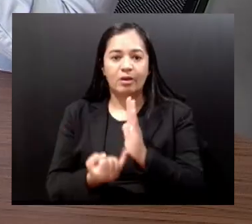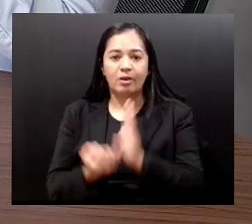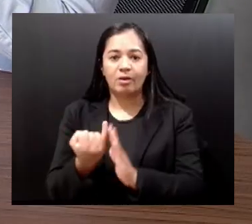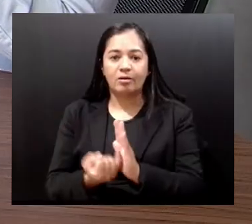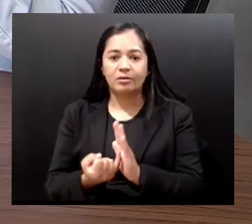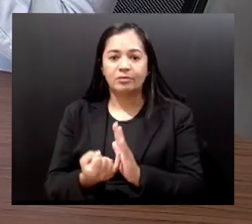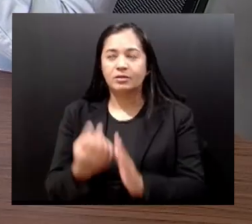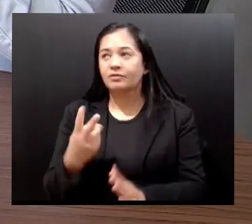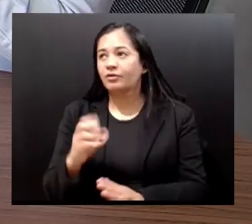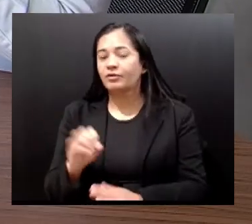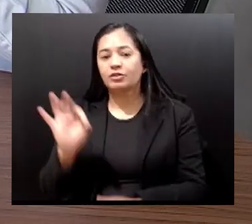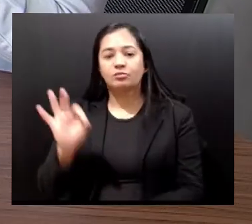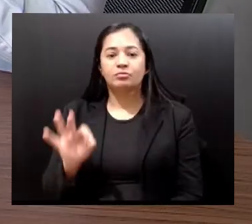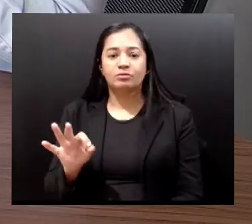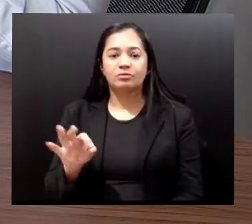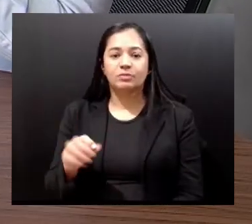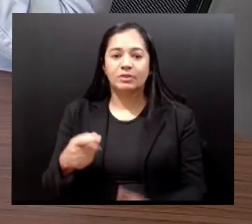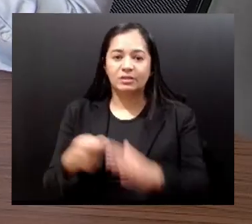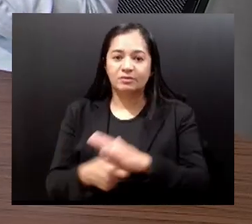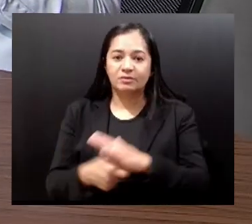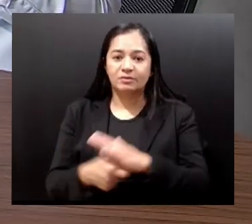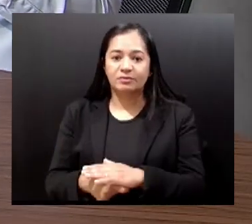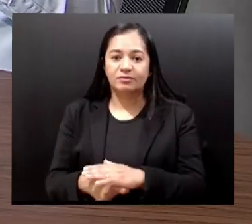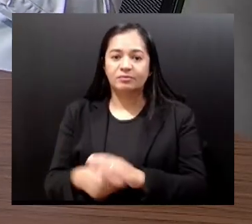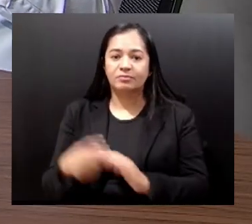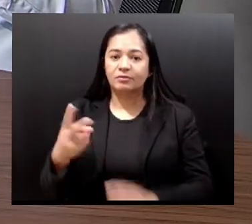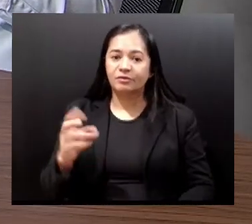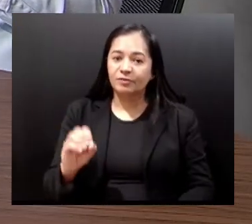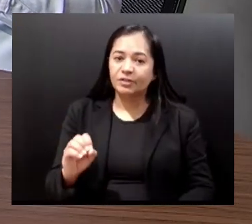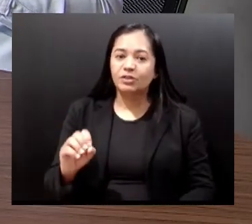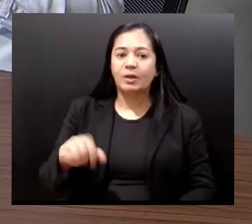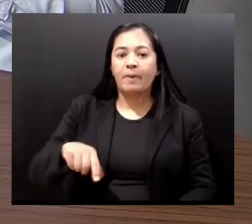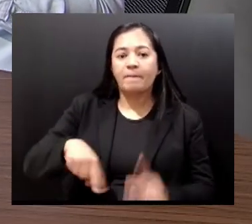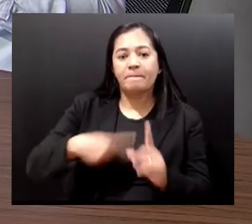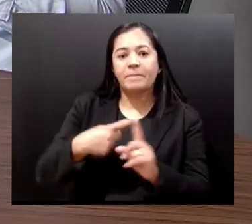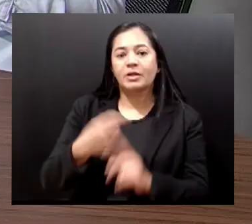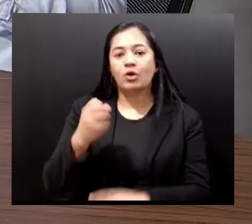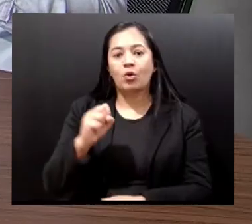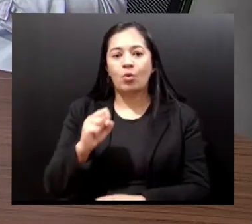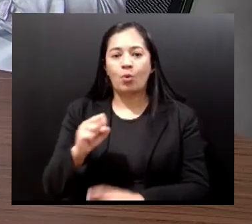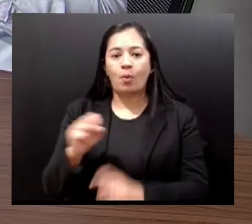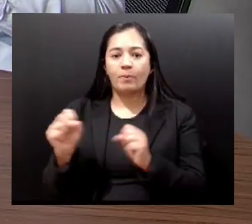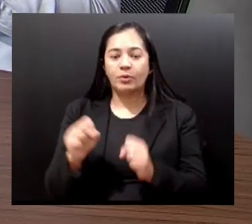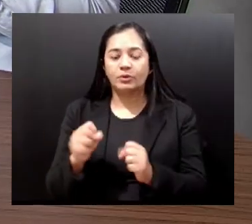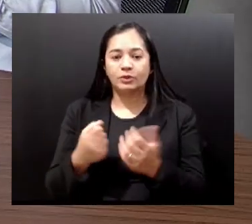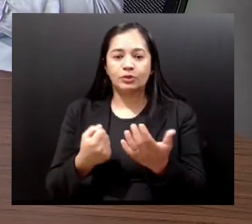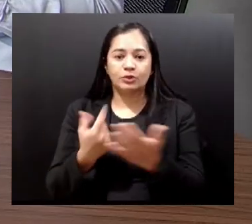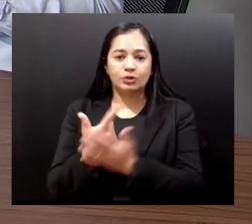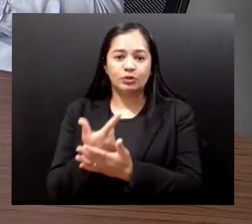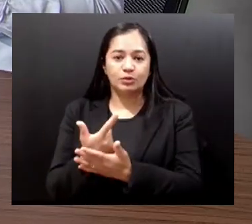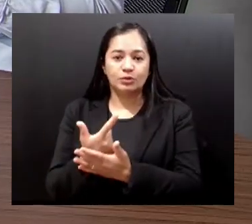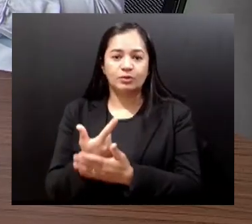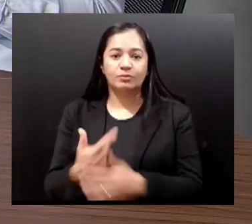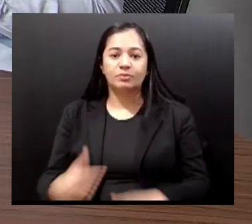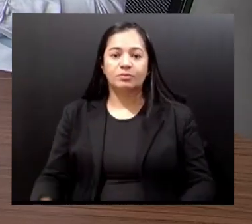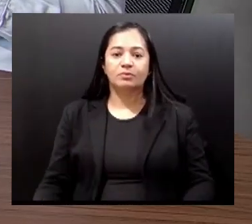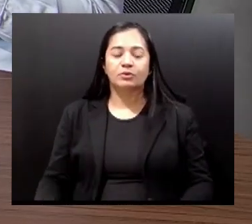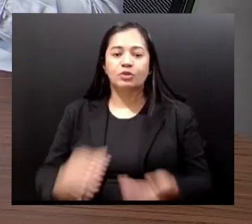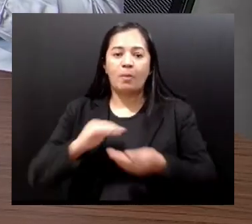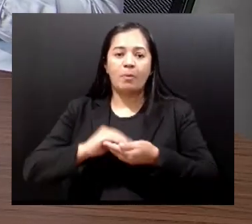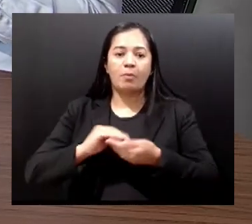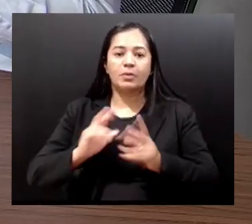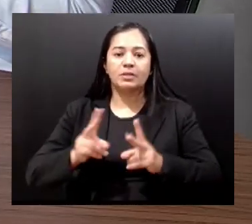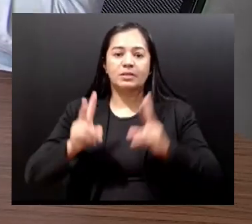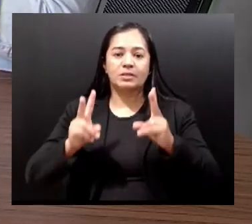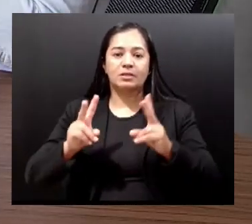esse investidor vai ganhar 20 mais 8%. Então ele está tendo o poder dele de compra, de poupança, sempre acrescido a 8%. E no